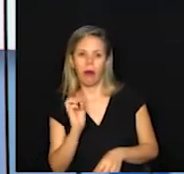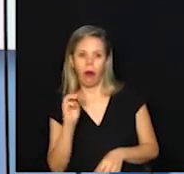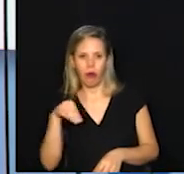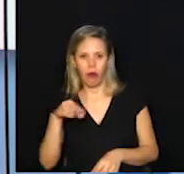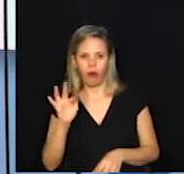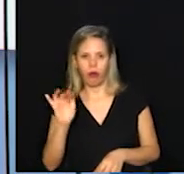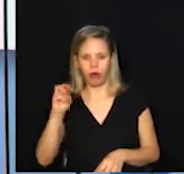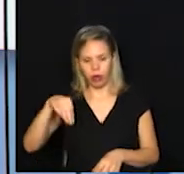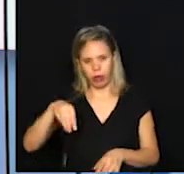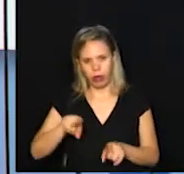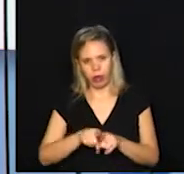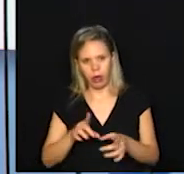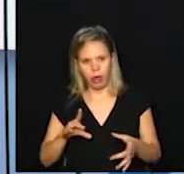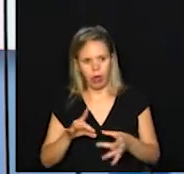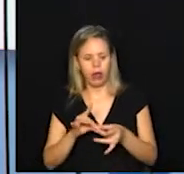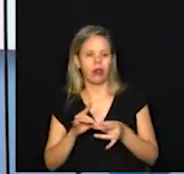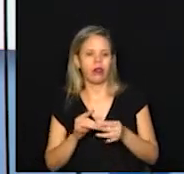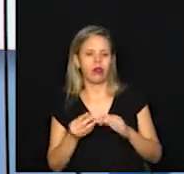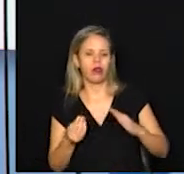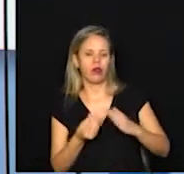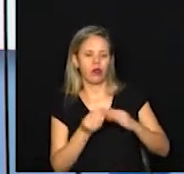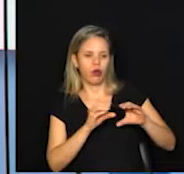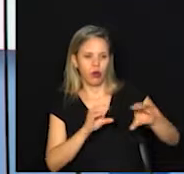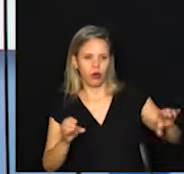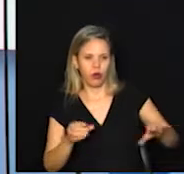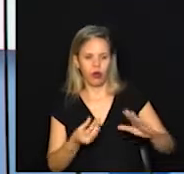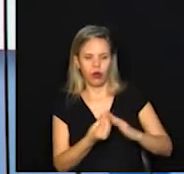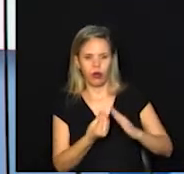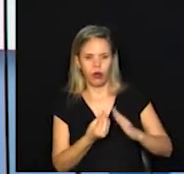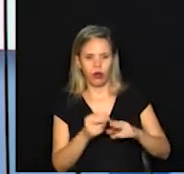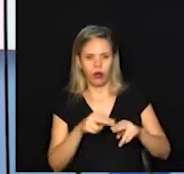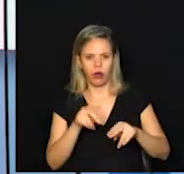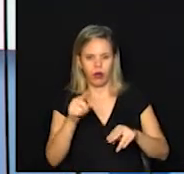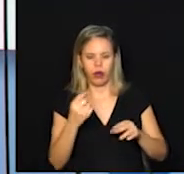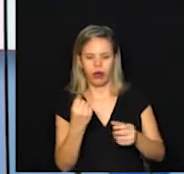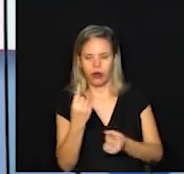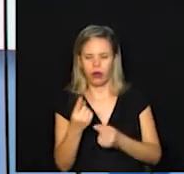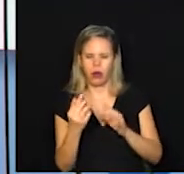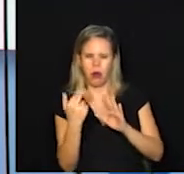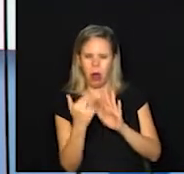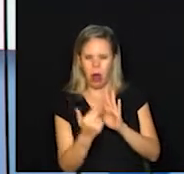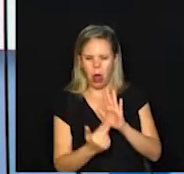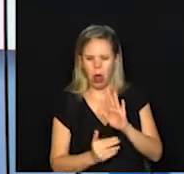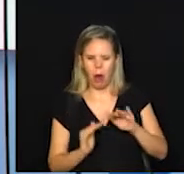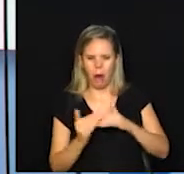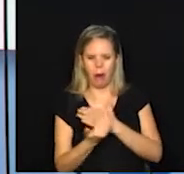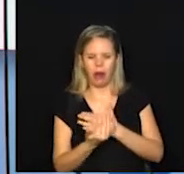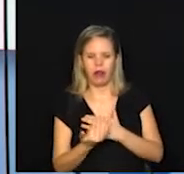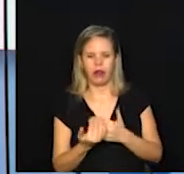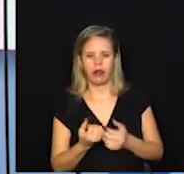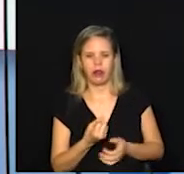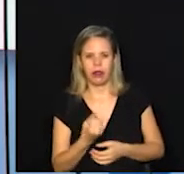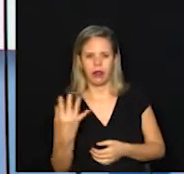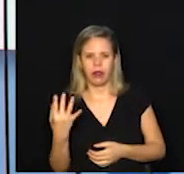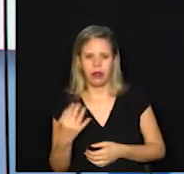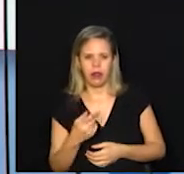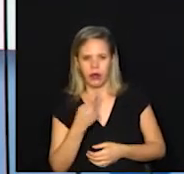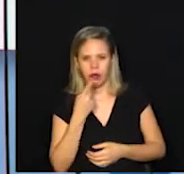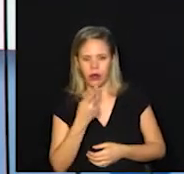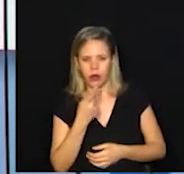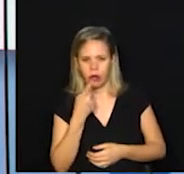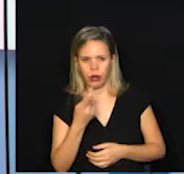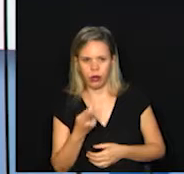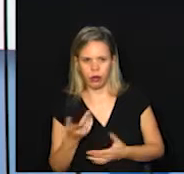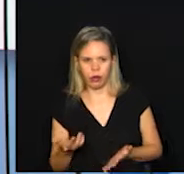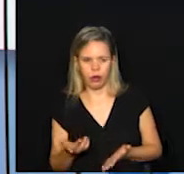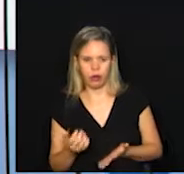de interligação de redes da Sanasa. Por isso, você que mora em um desses bairros ou parte desses bairros, como eu falei, do Jardim